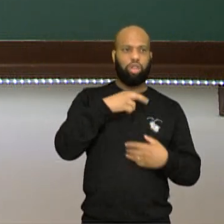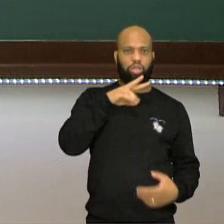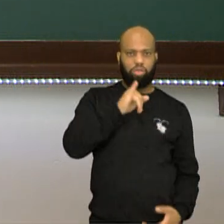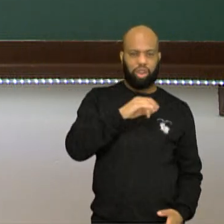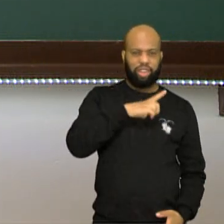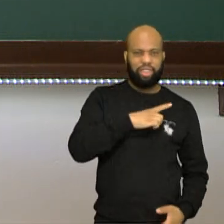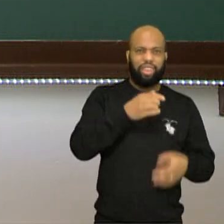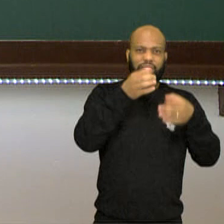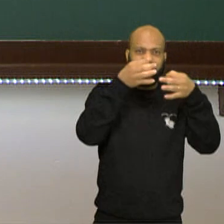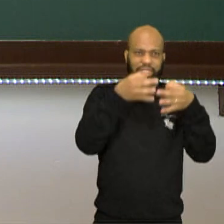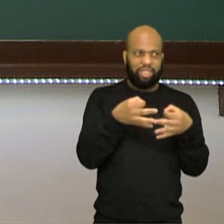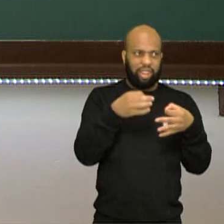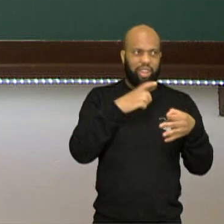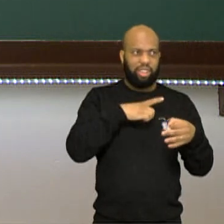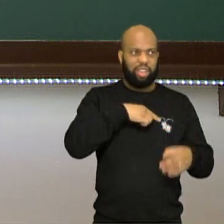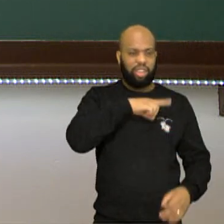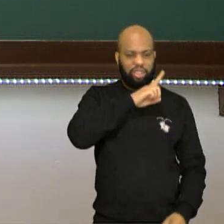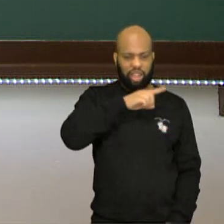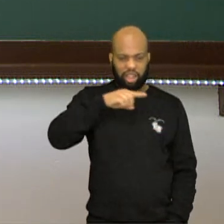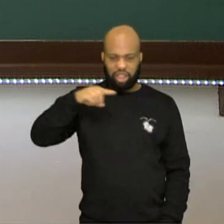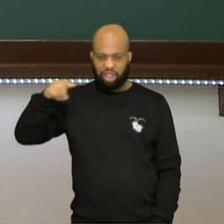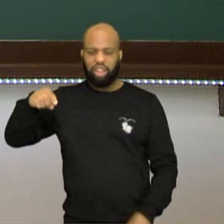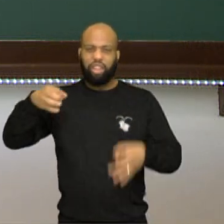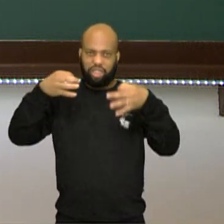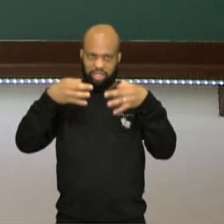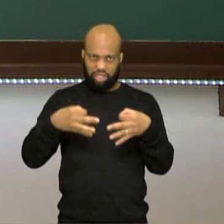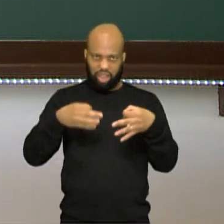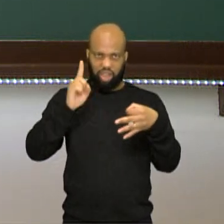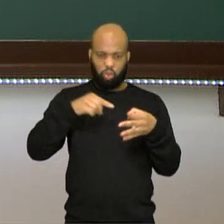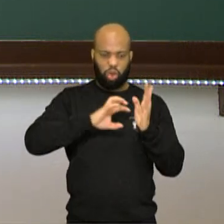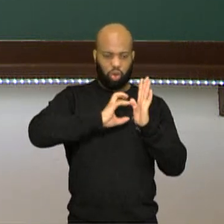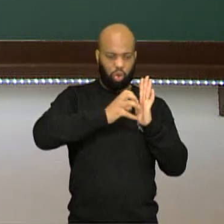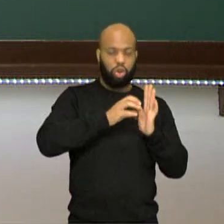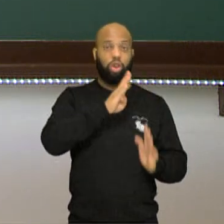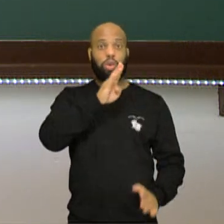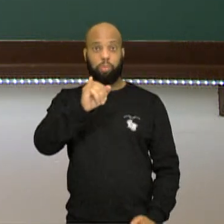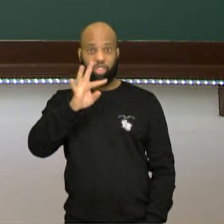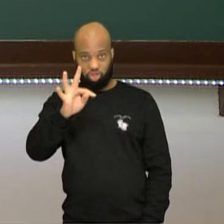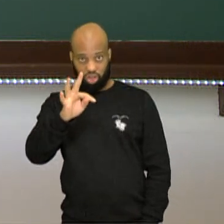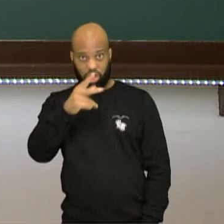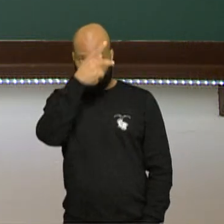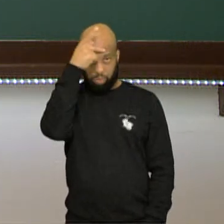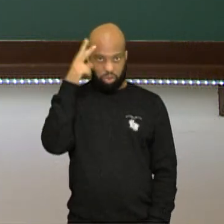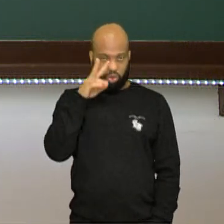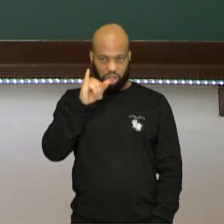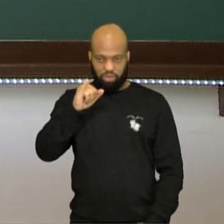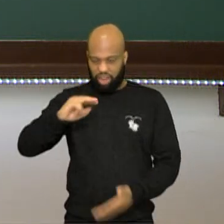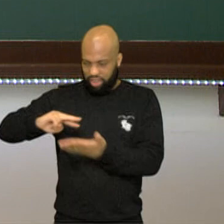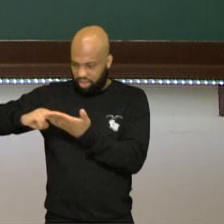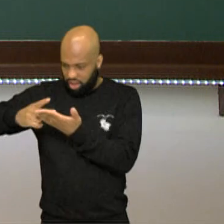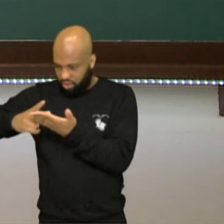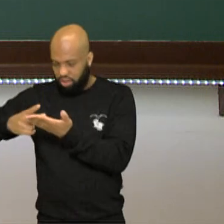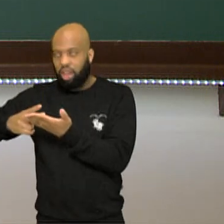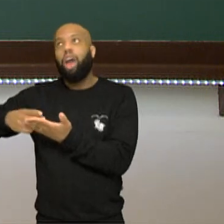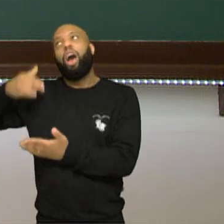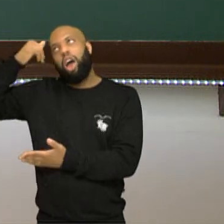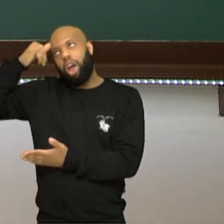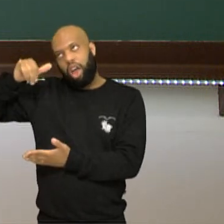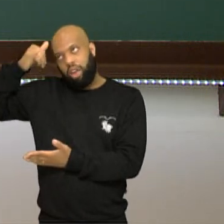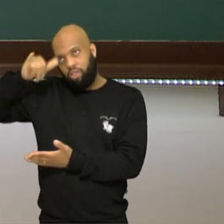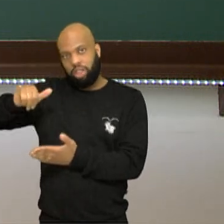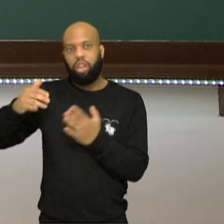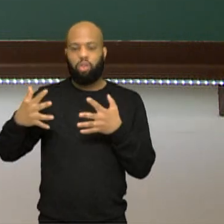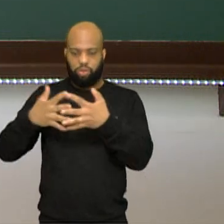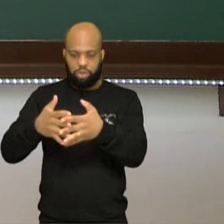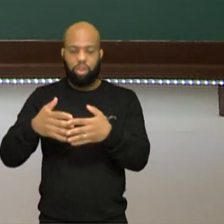interpretado, Aquele código, bit, tem que chegar lá no interpretador de tal forma, bonitinha, de tal forma que ele não se confunda,